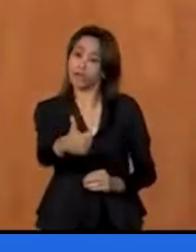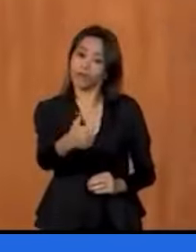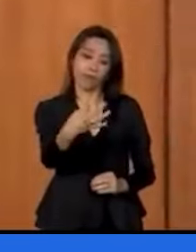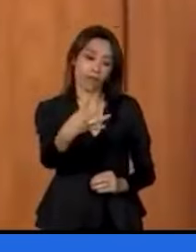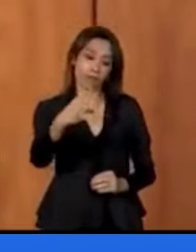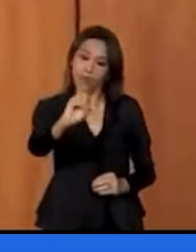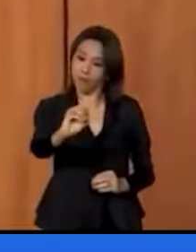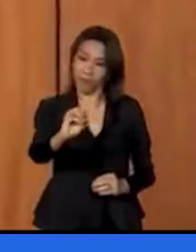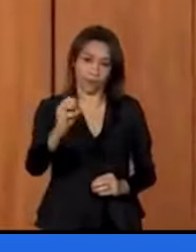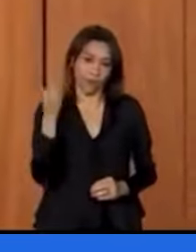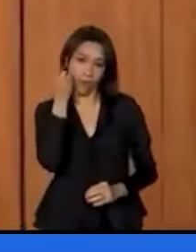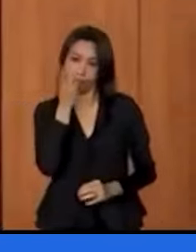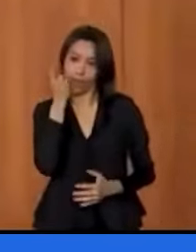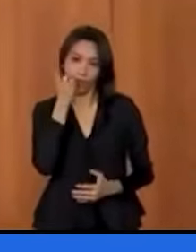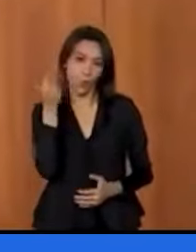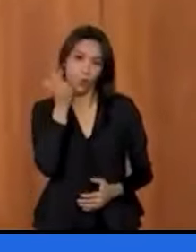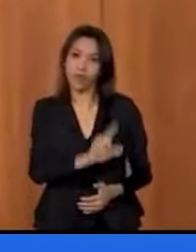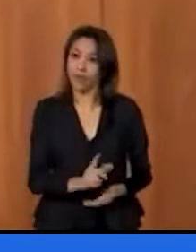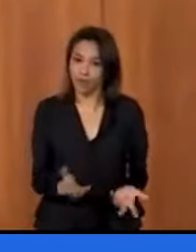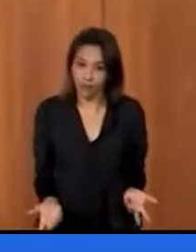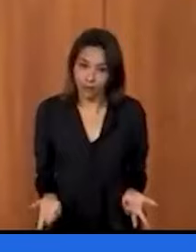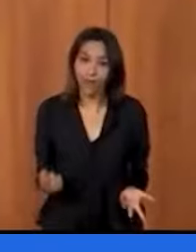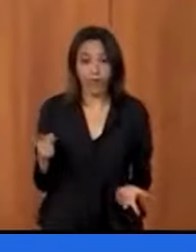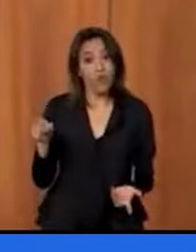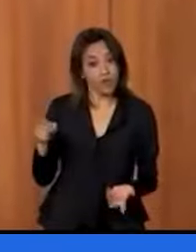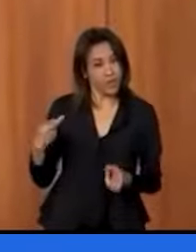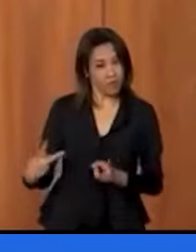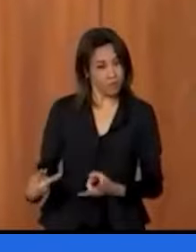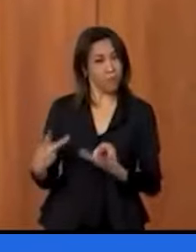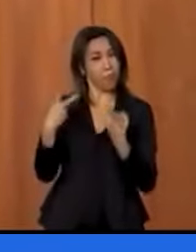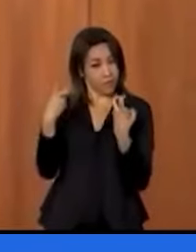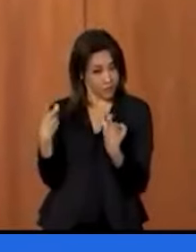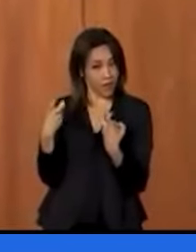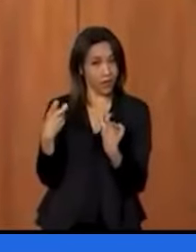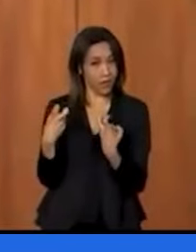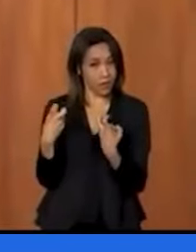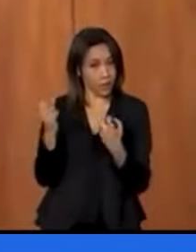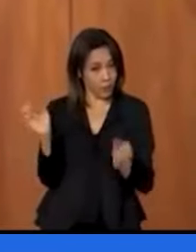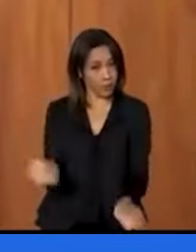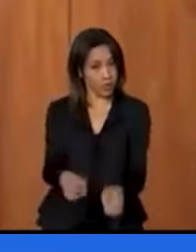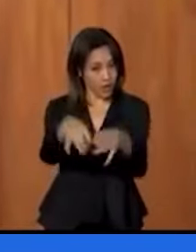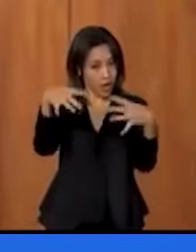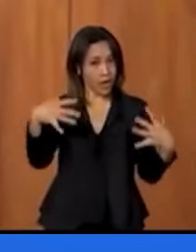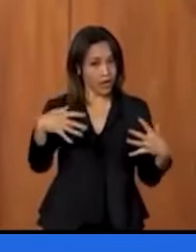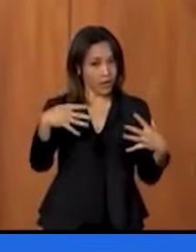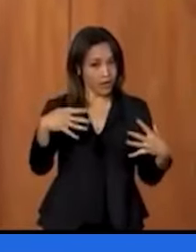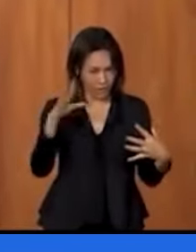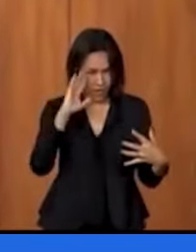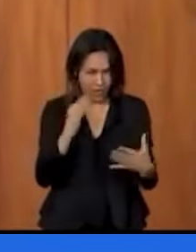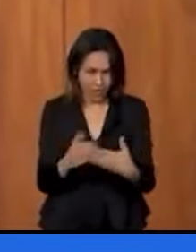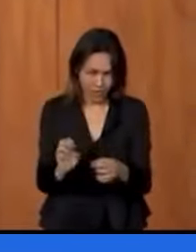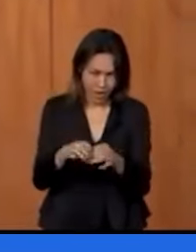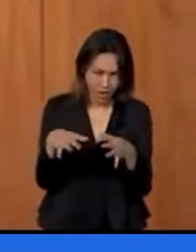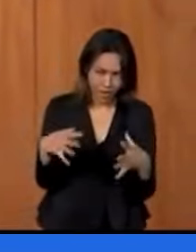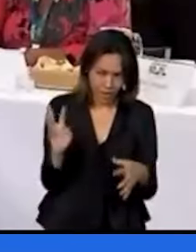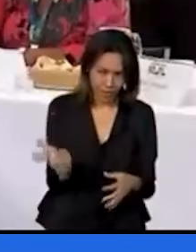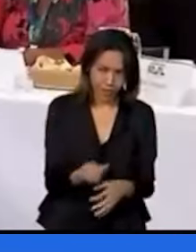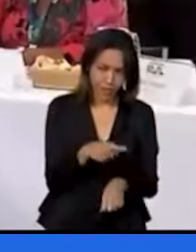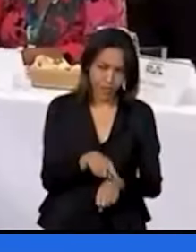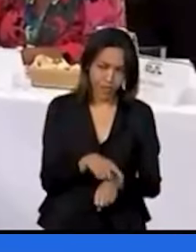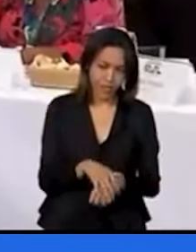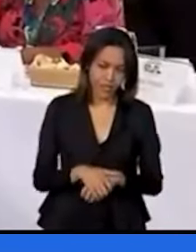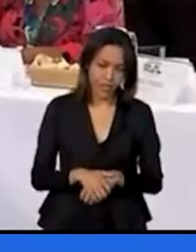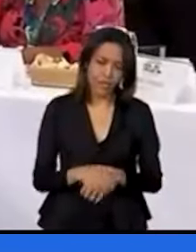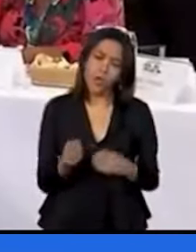deputados Então você percebe o milagre que aconteceu nesse país você acredita em milagre como é que se